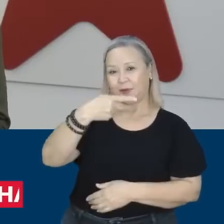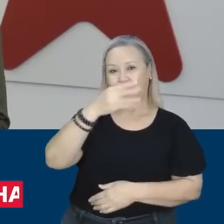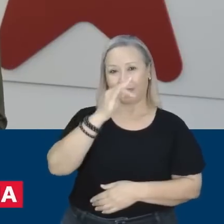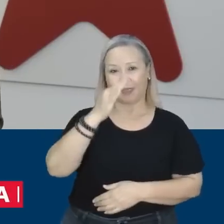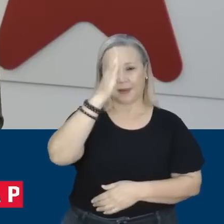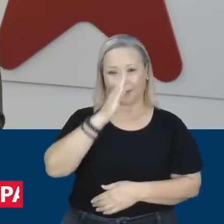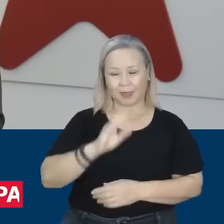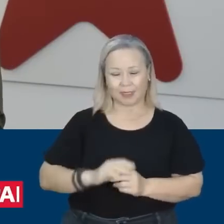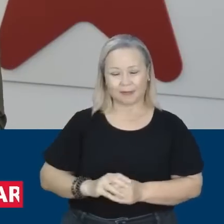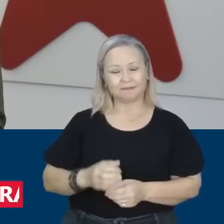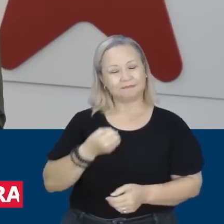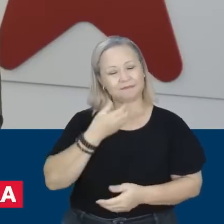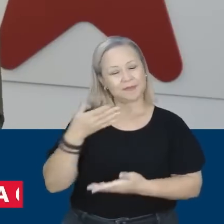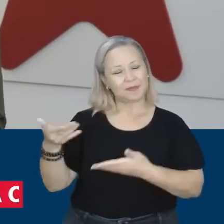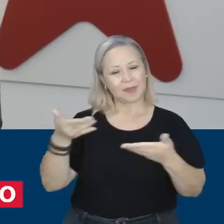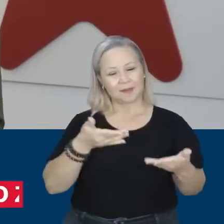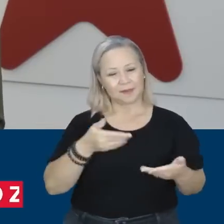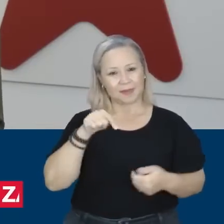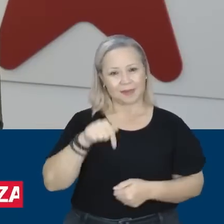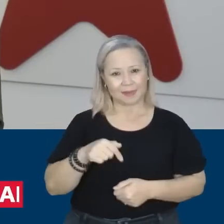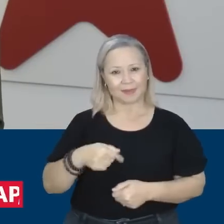Esse espaço aqui também é seu, Juliana.